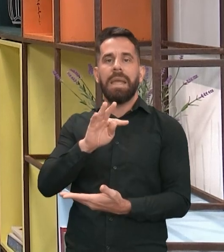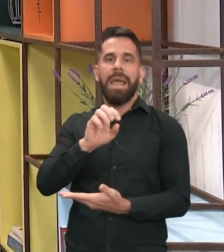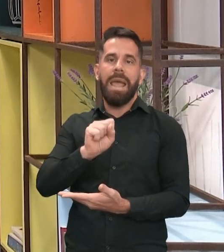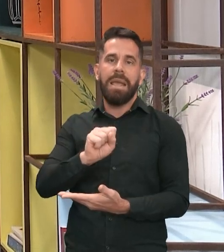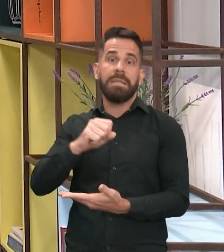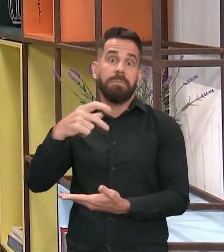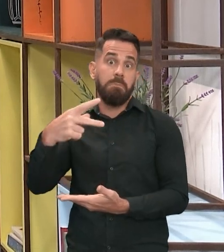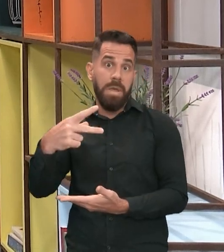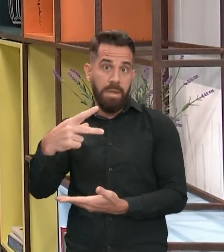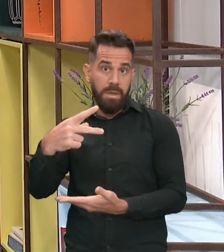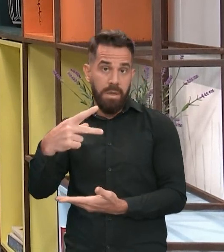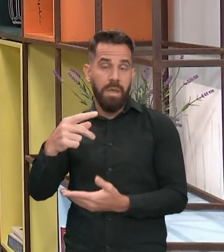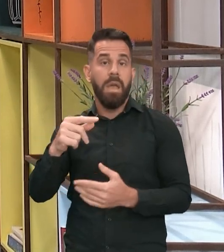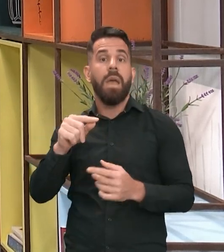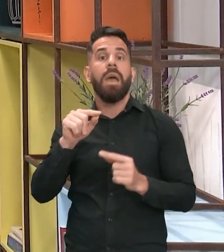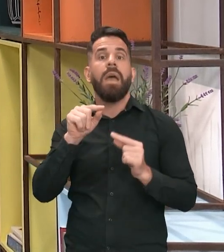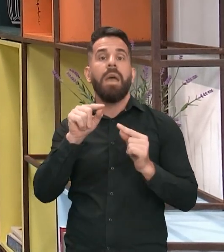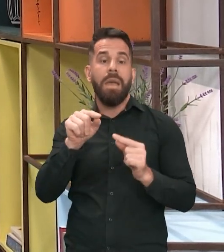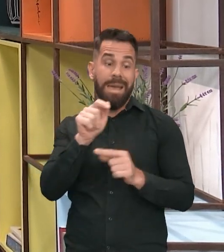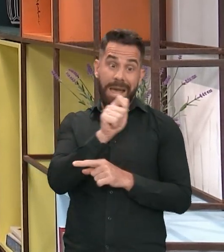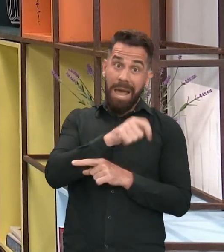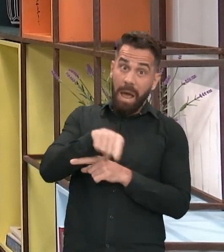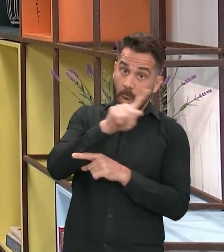IPTSP, ok?